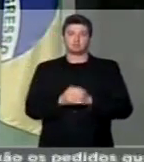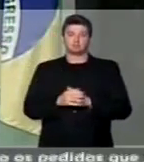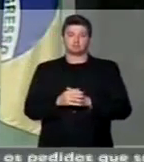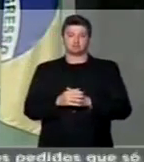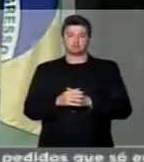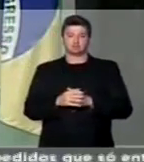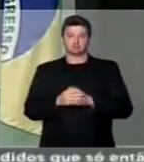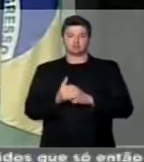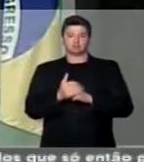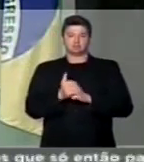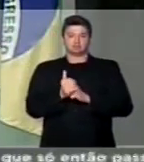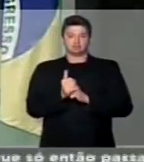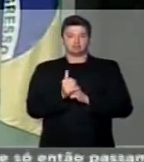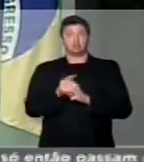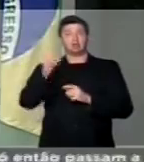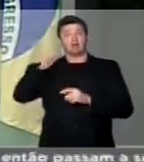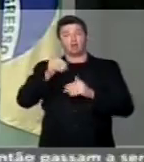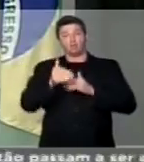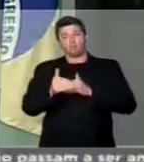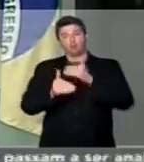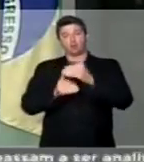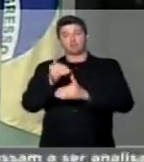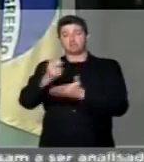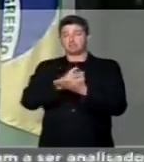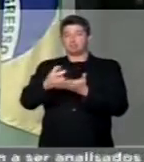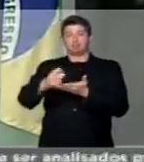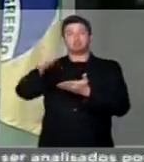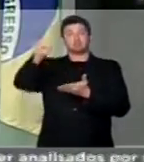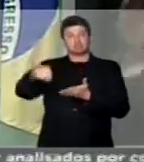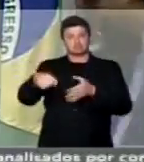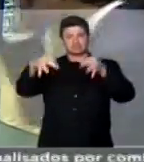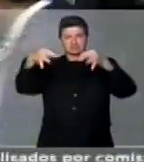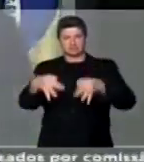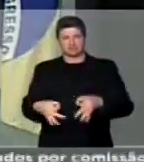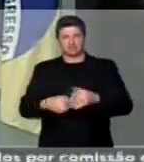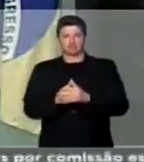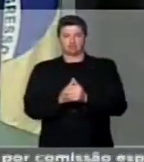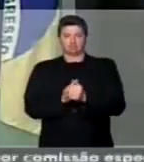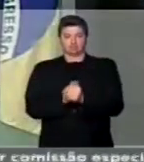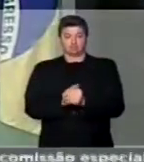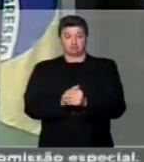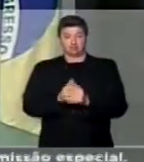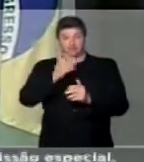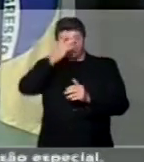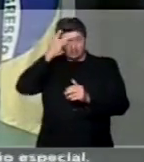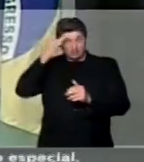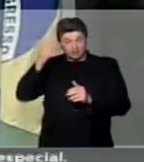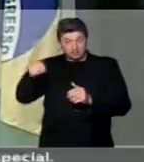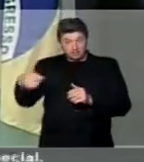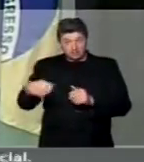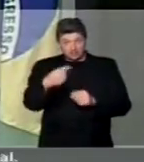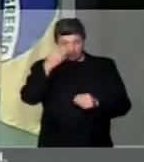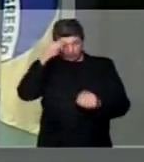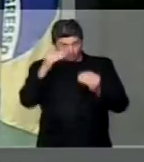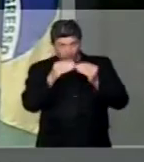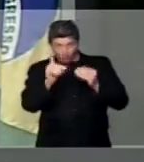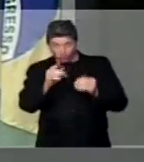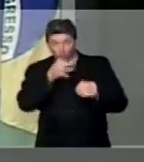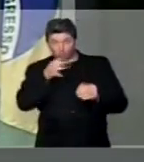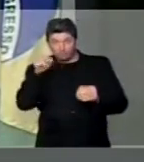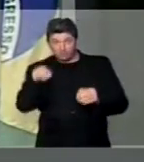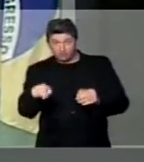passa necessariamente por um processo de impeachment legal, correto. E aqueles que discordam desse ponto de